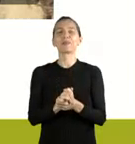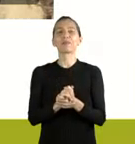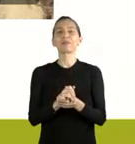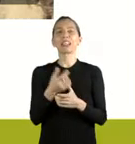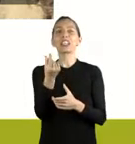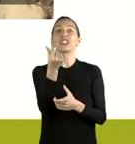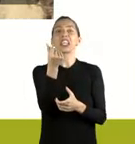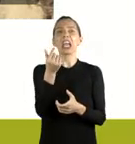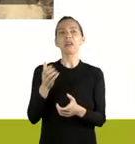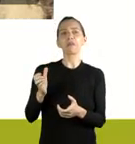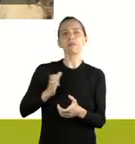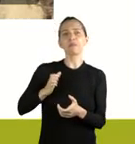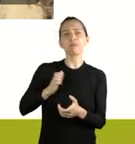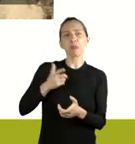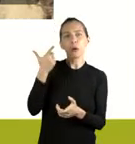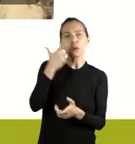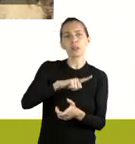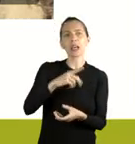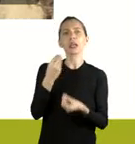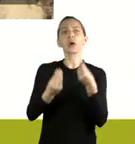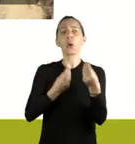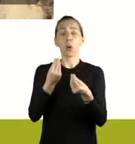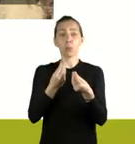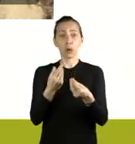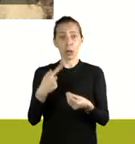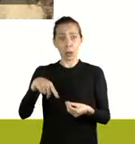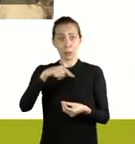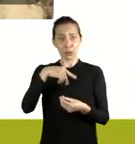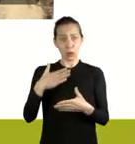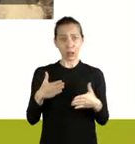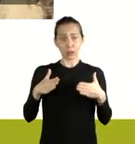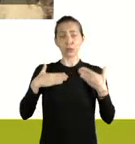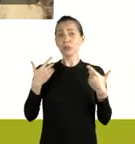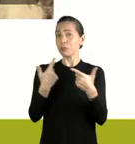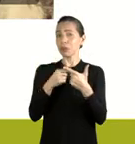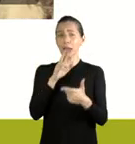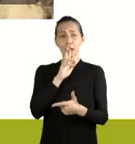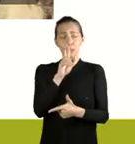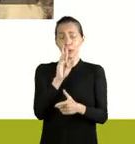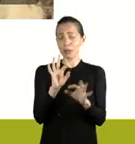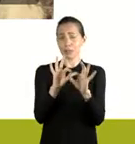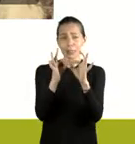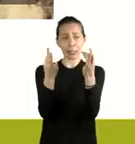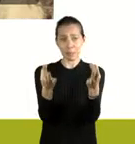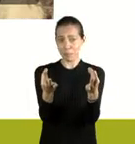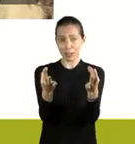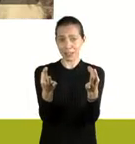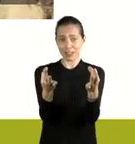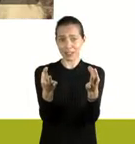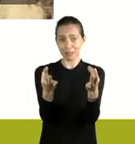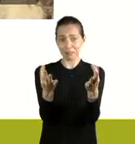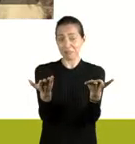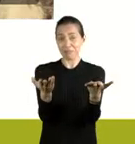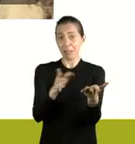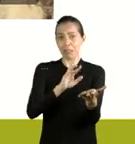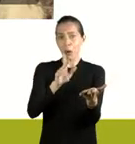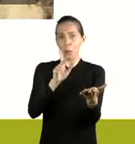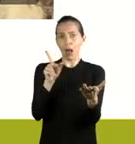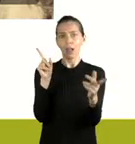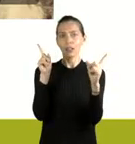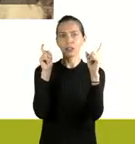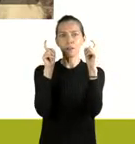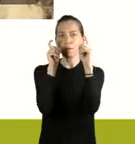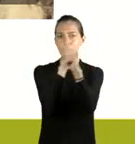como chega na riqueza? E as pessoas se assustam, porque a resposta é simples. Não é algo